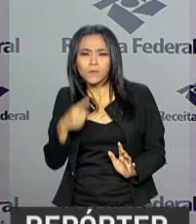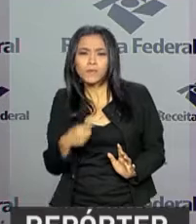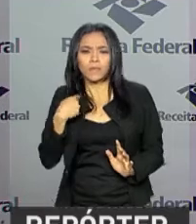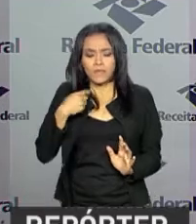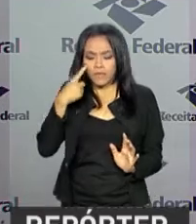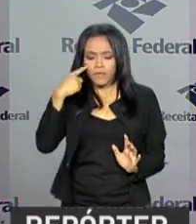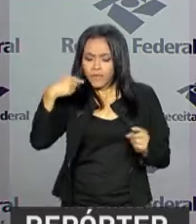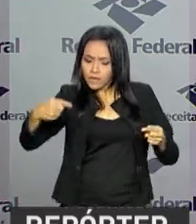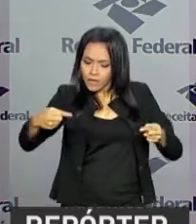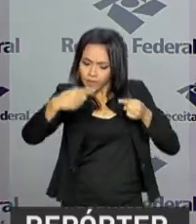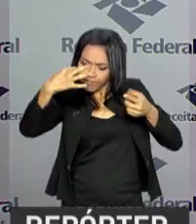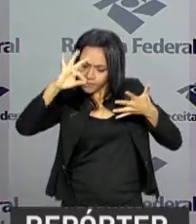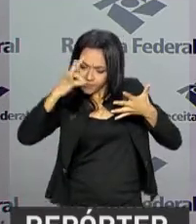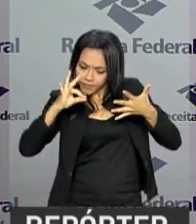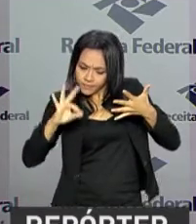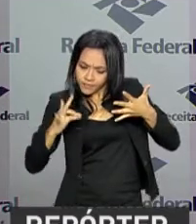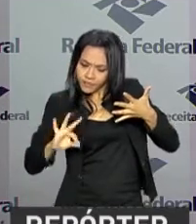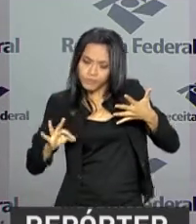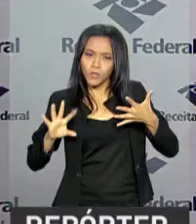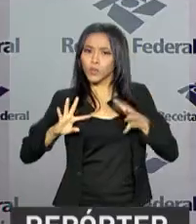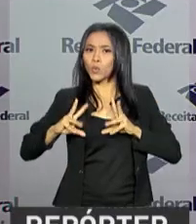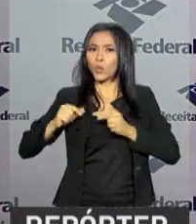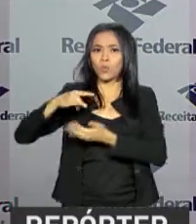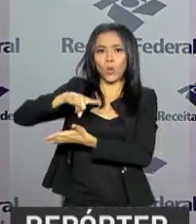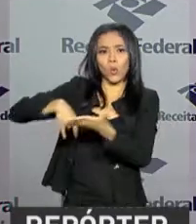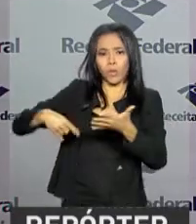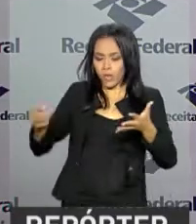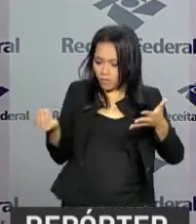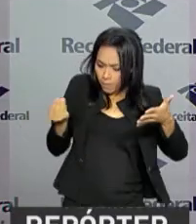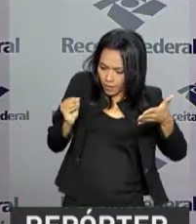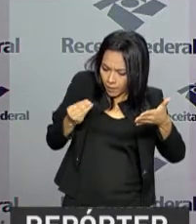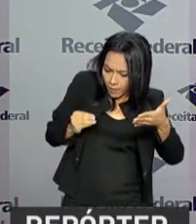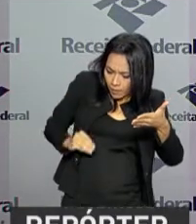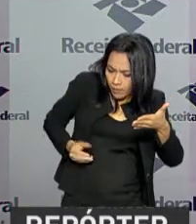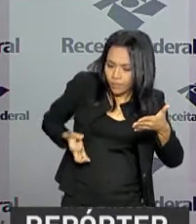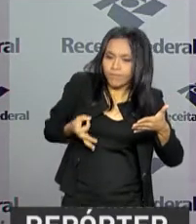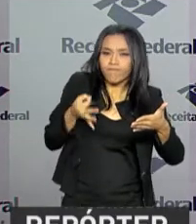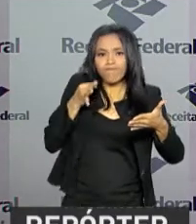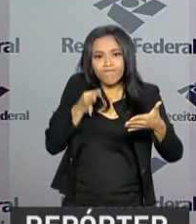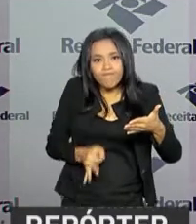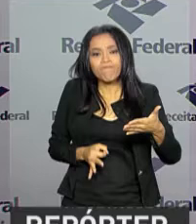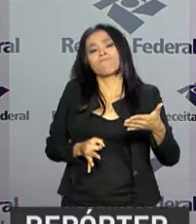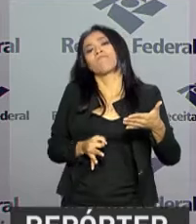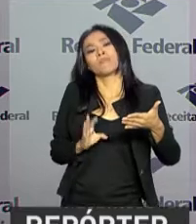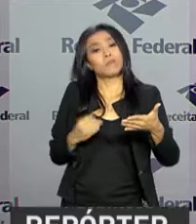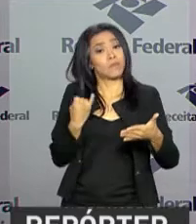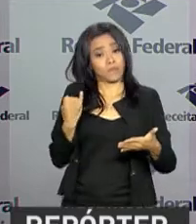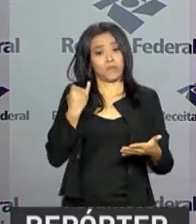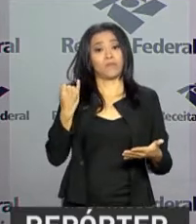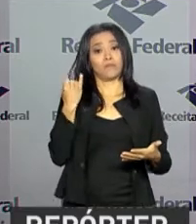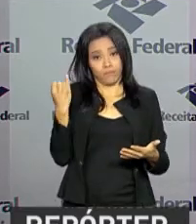tudo certo, se tem todos os documentos. Então, é importante que ele